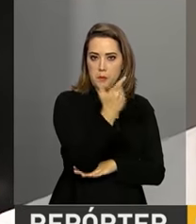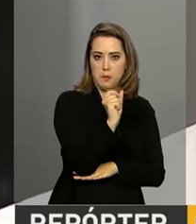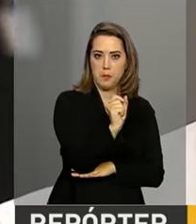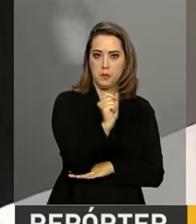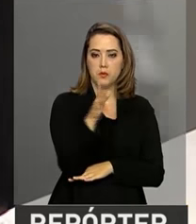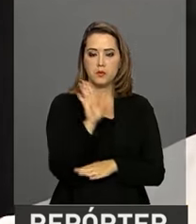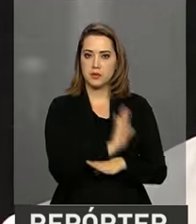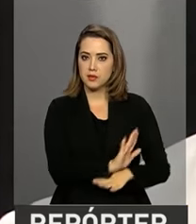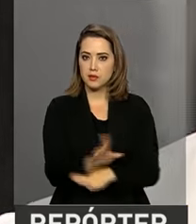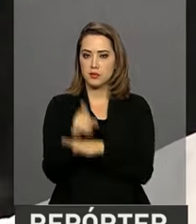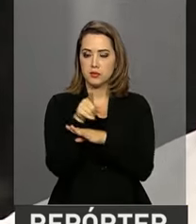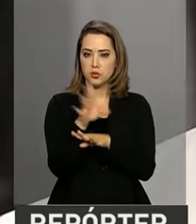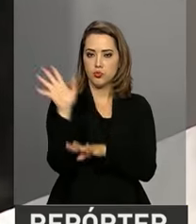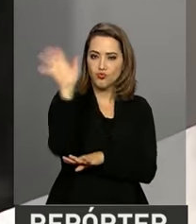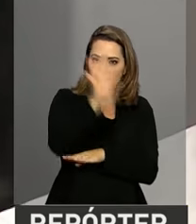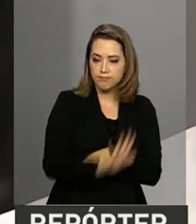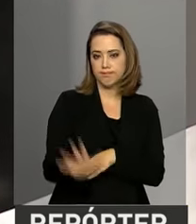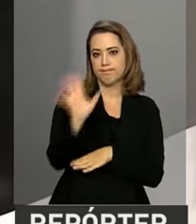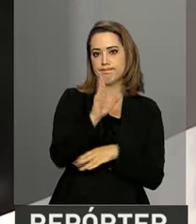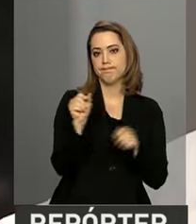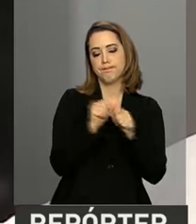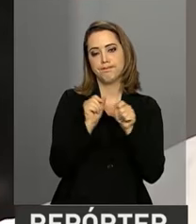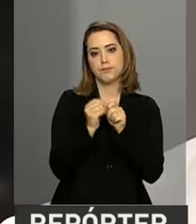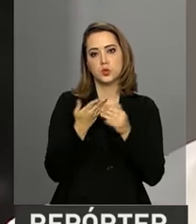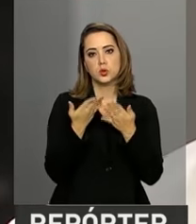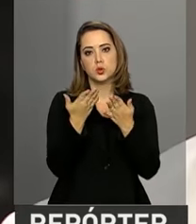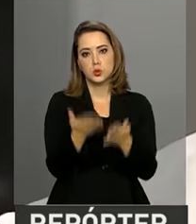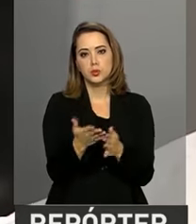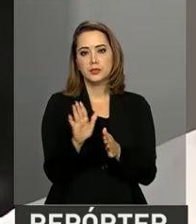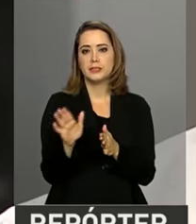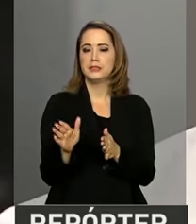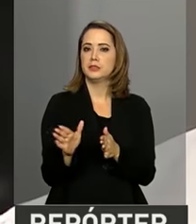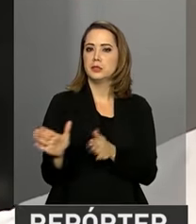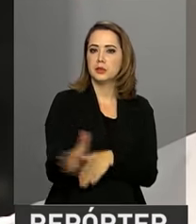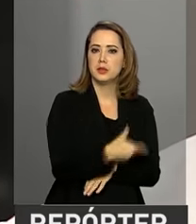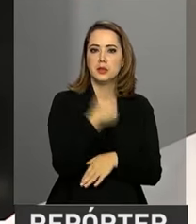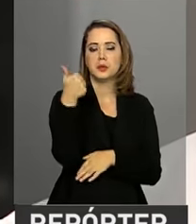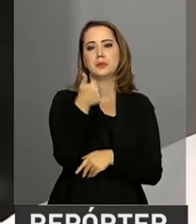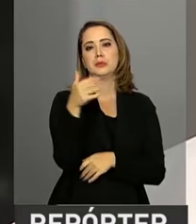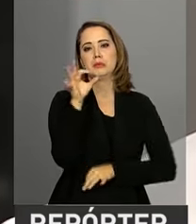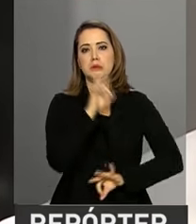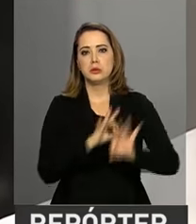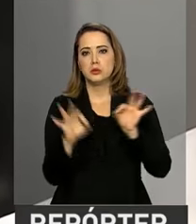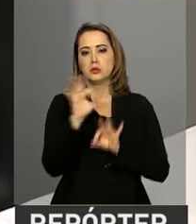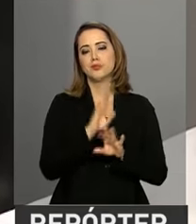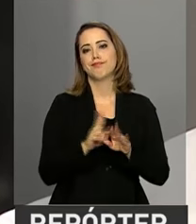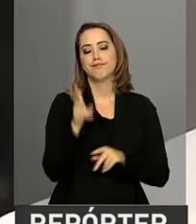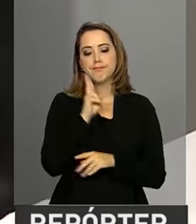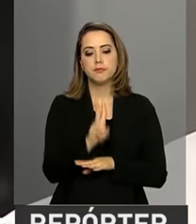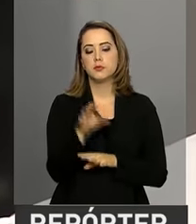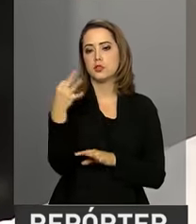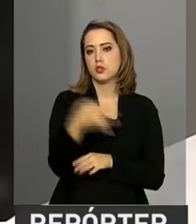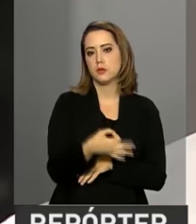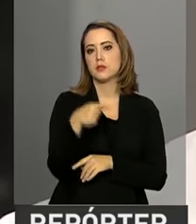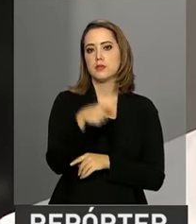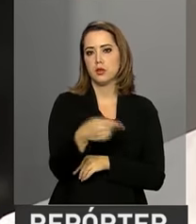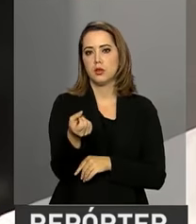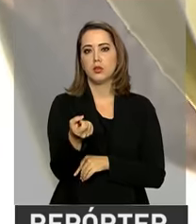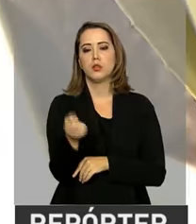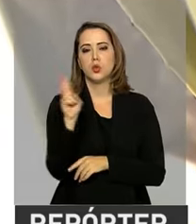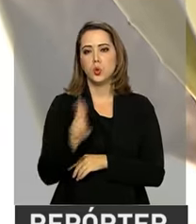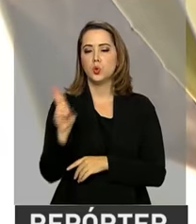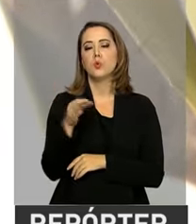tecnologia Nacional você consegue fazer com que ela se Aprimore e se aproprie melhor desse conhecimento e faça esse uso de uma maneira